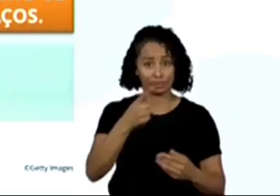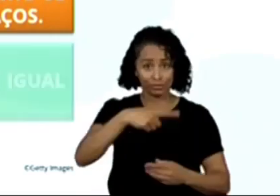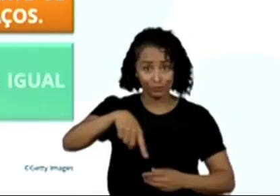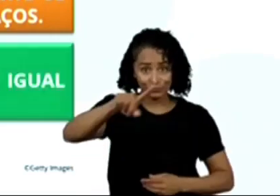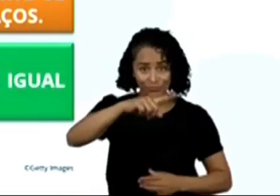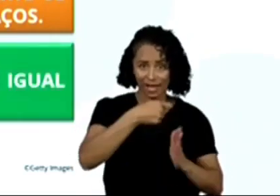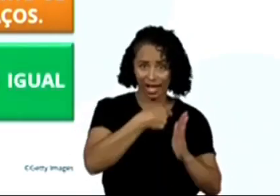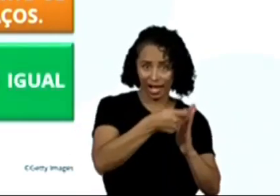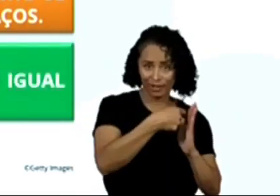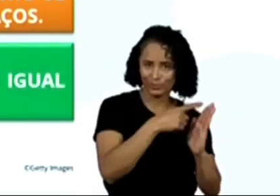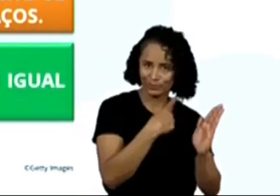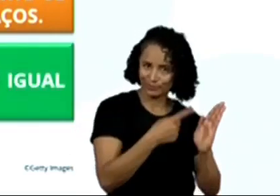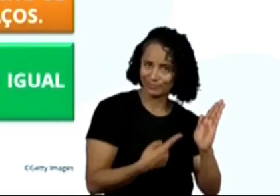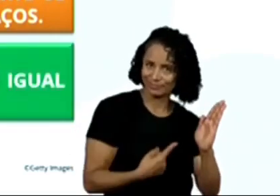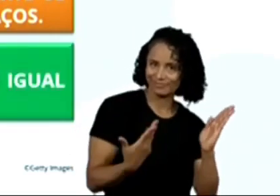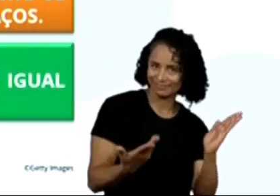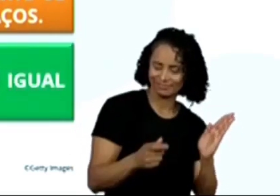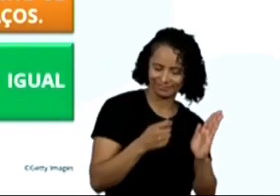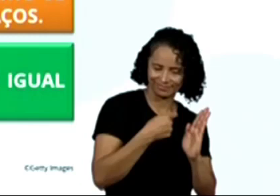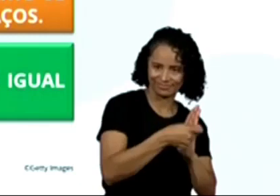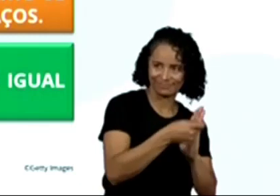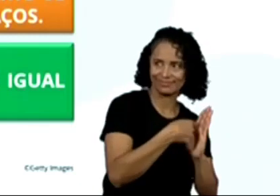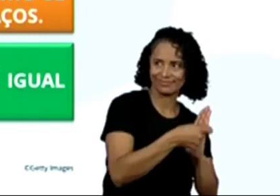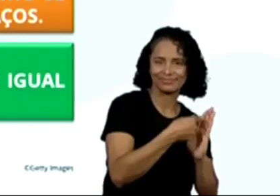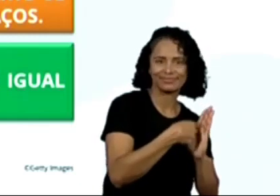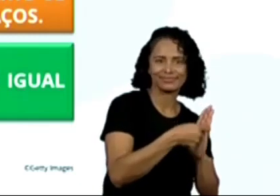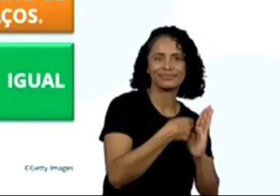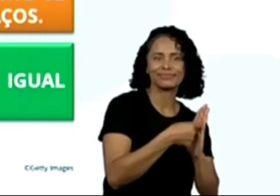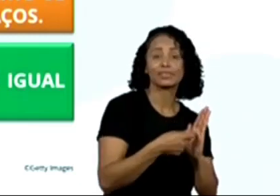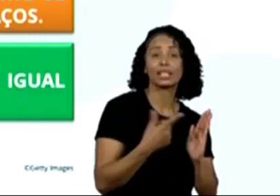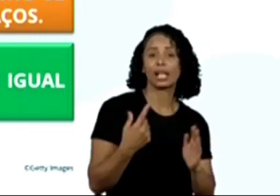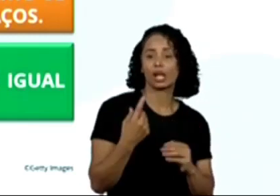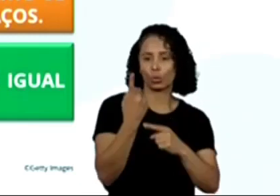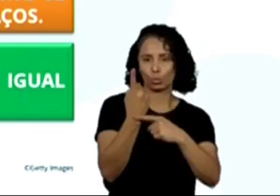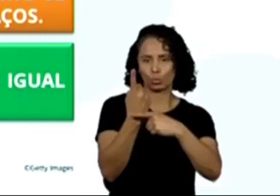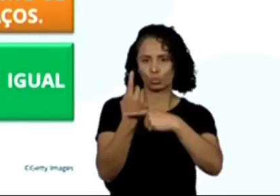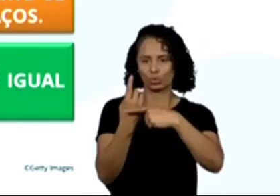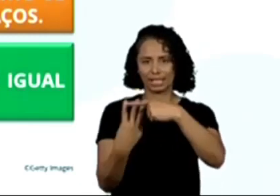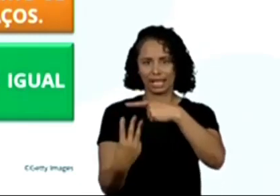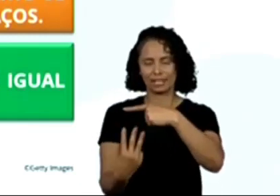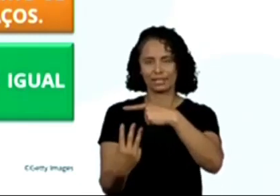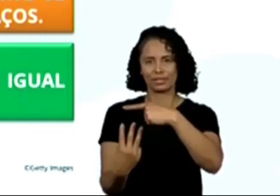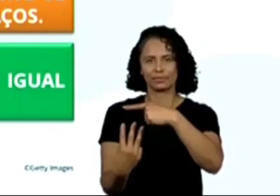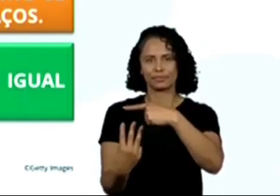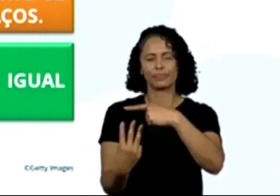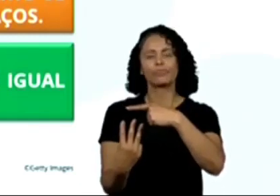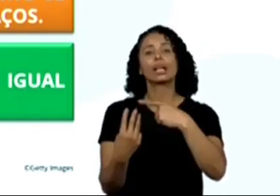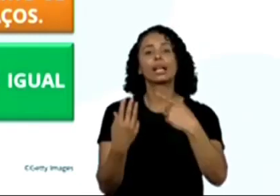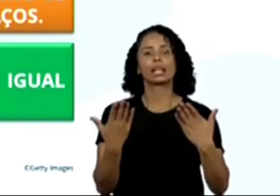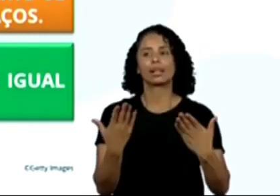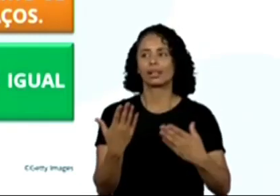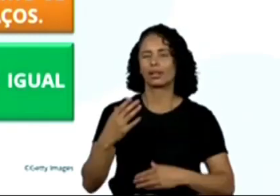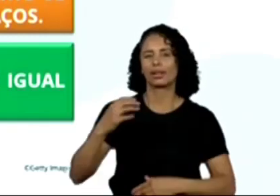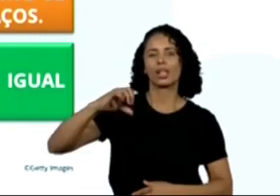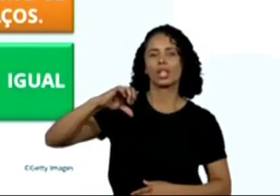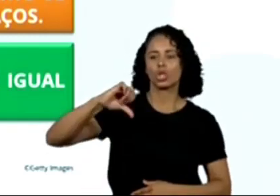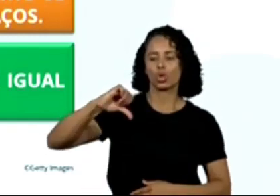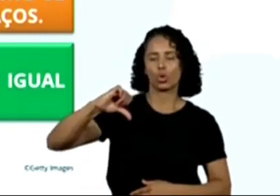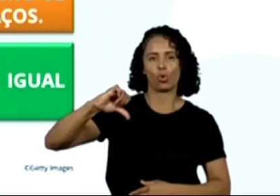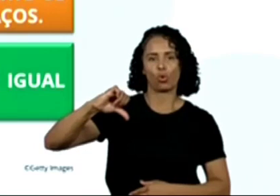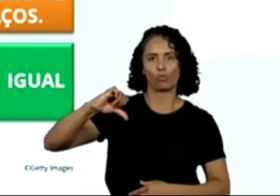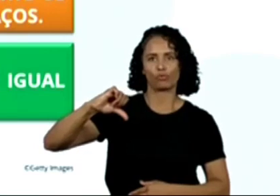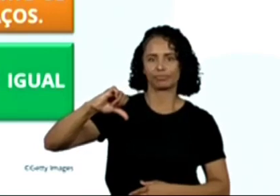ó, coloca a notinha, que é o seguinte. Então, nota. A terça parte, no caso de 9, é igual a